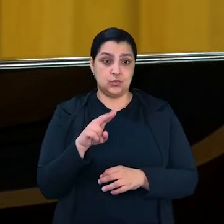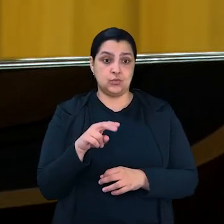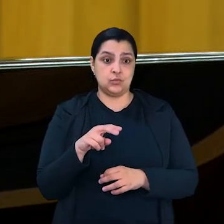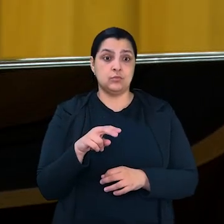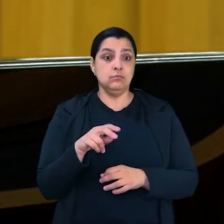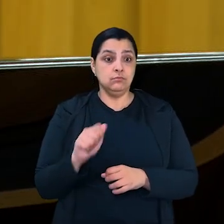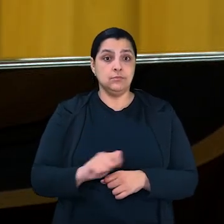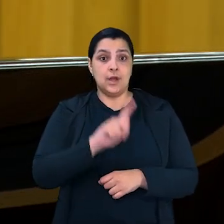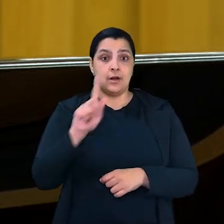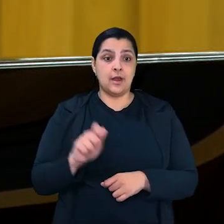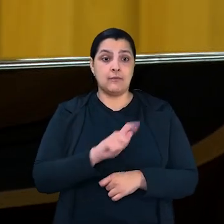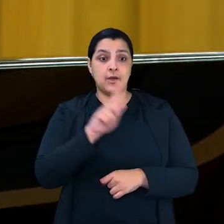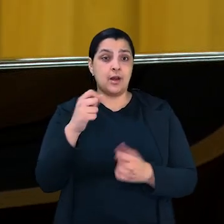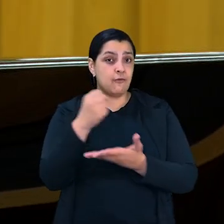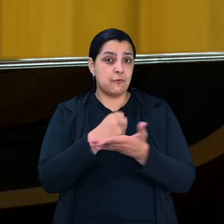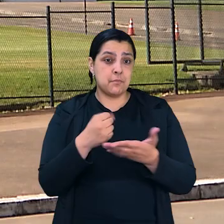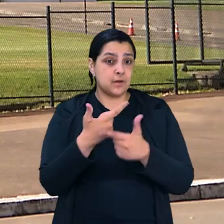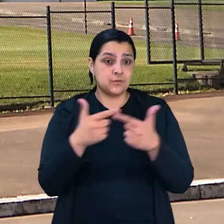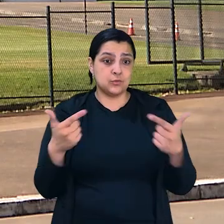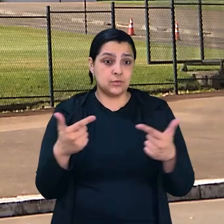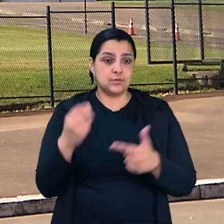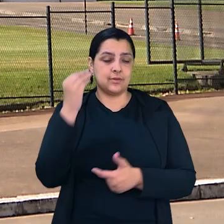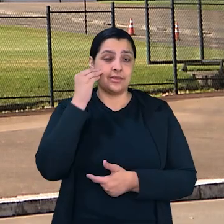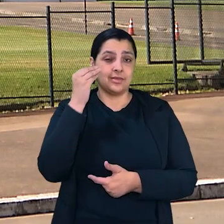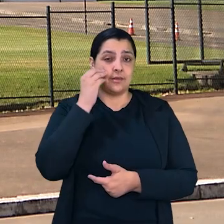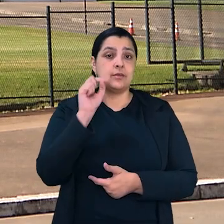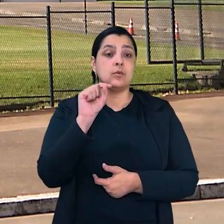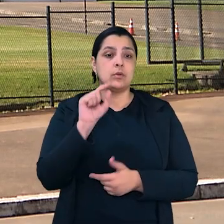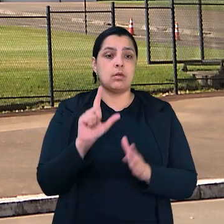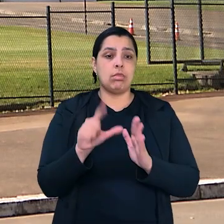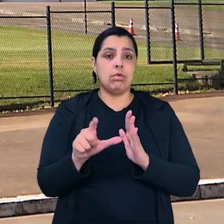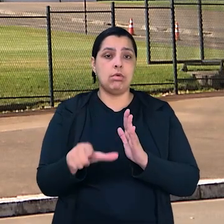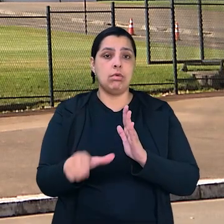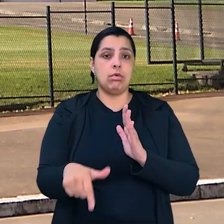o uso sucessivo de agravos sem fundamento revela uma